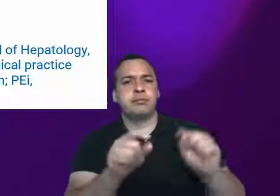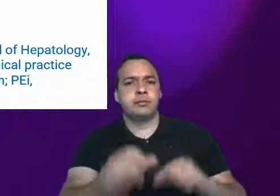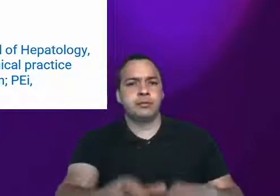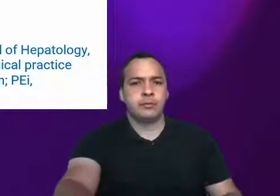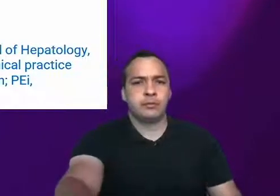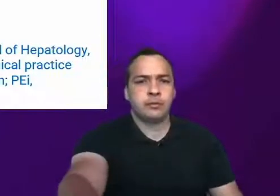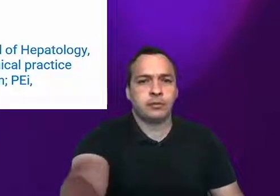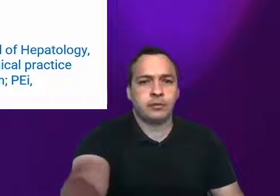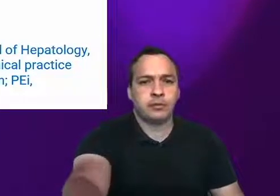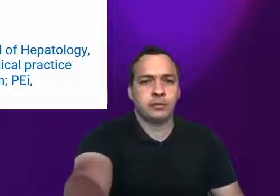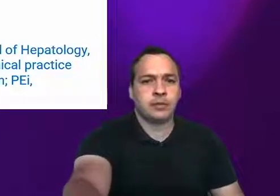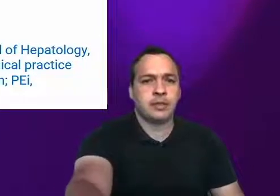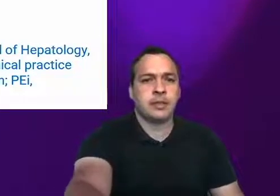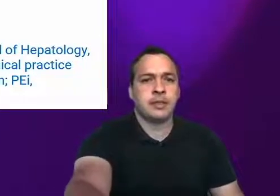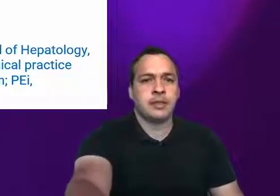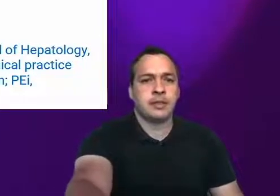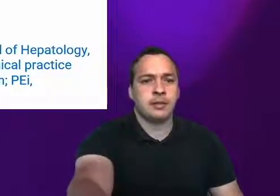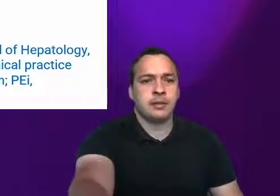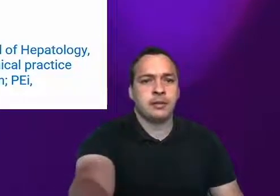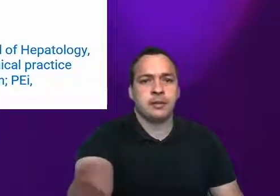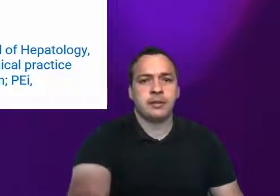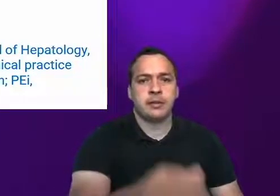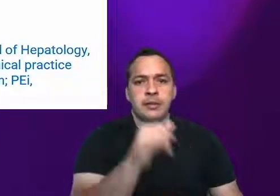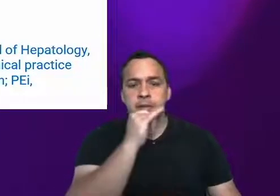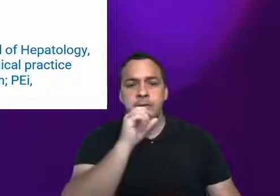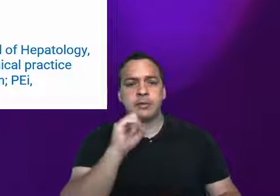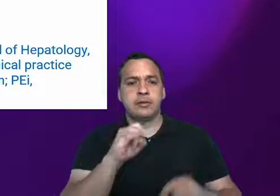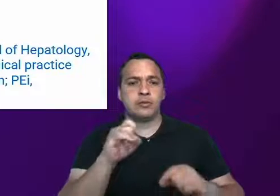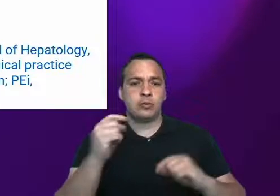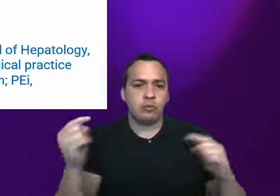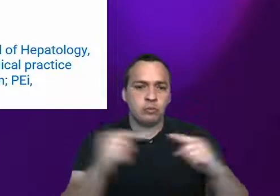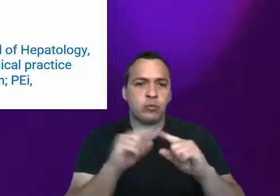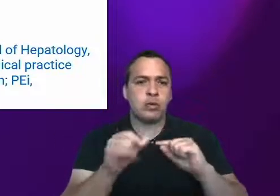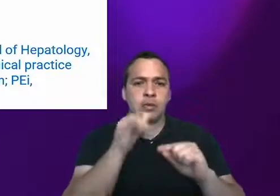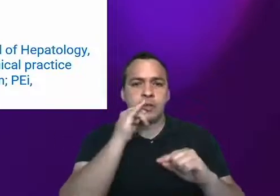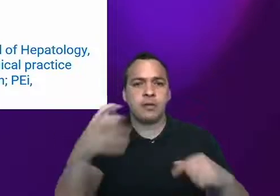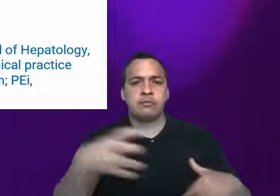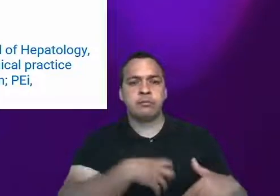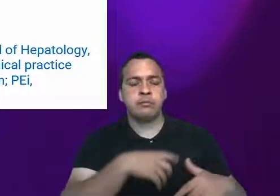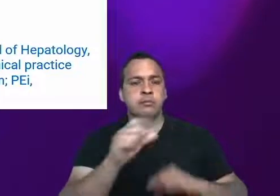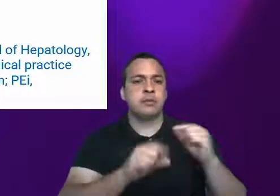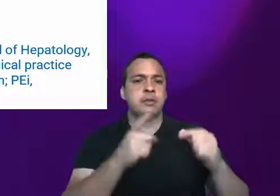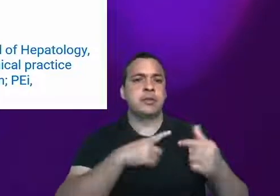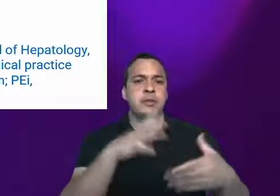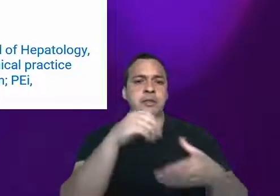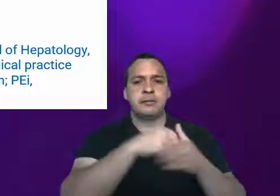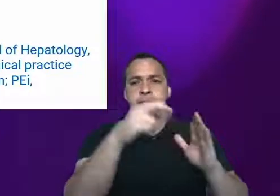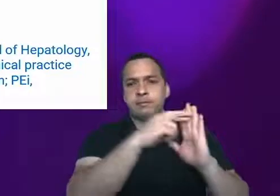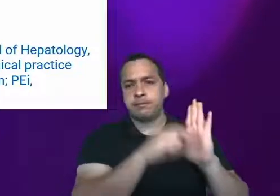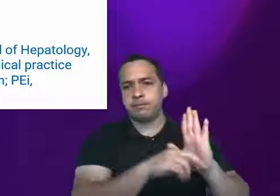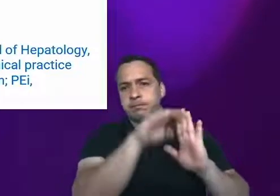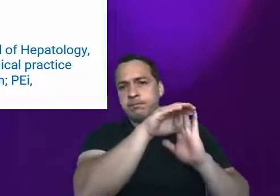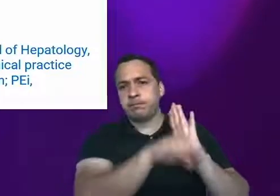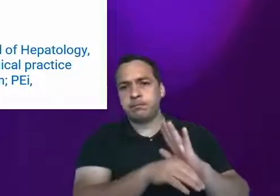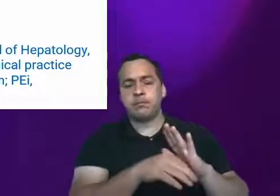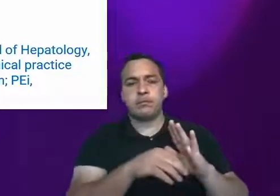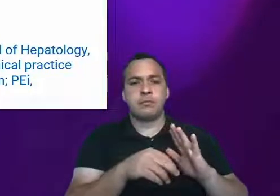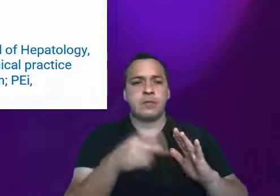indicar os transplantes, eles acabam estando dentro do critério estabelecido pelo